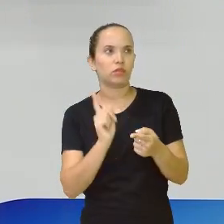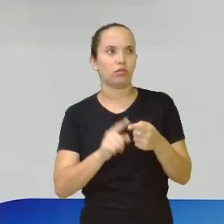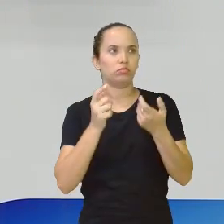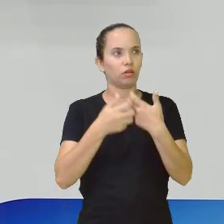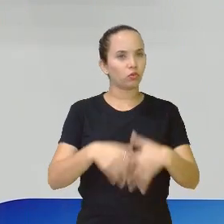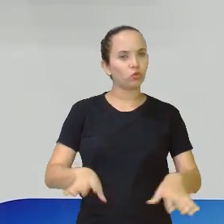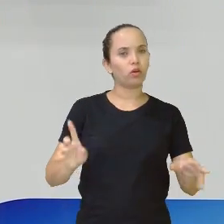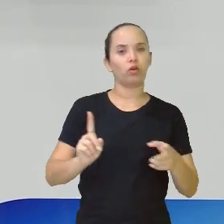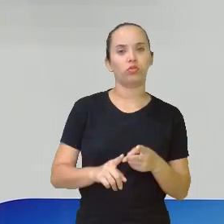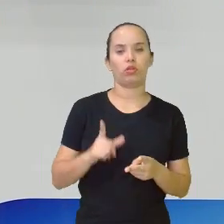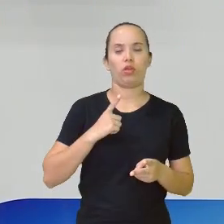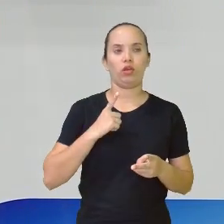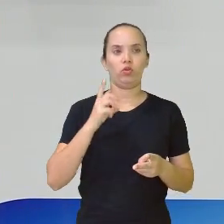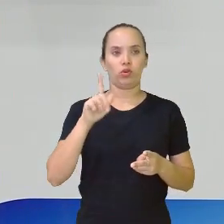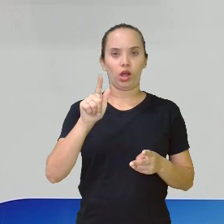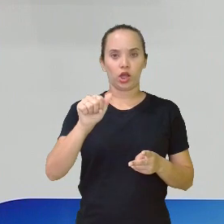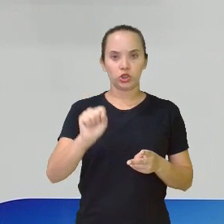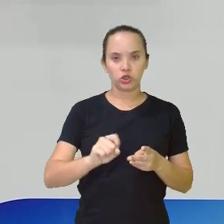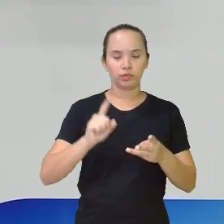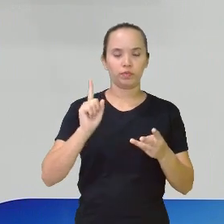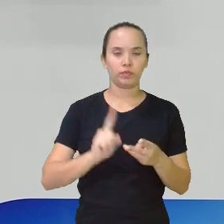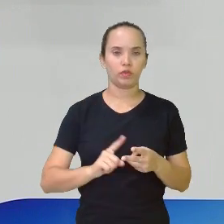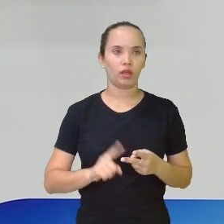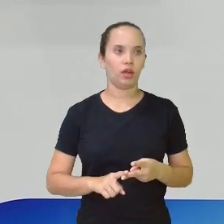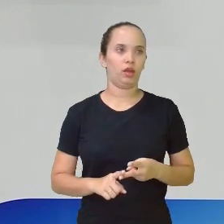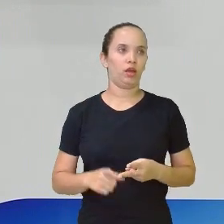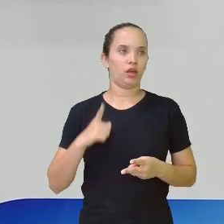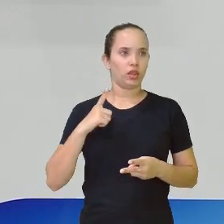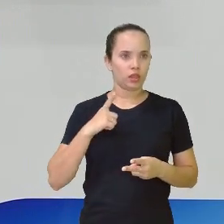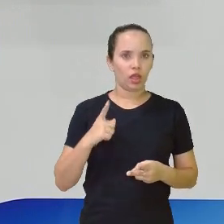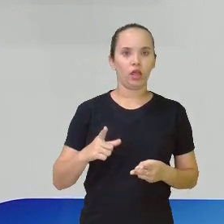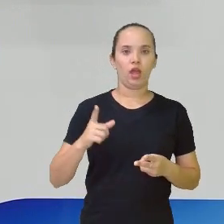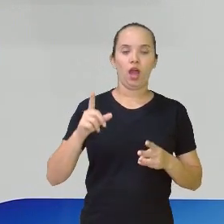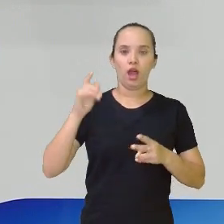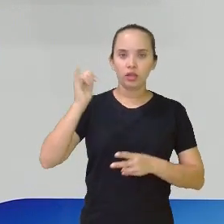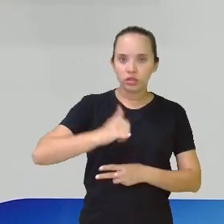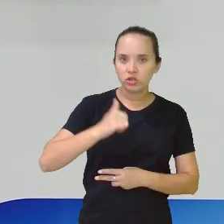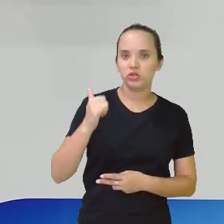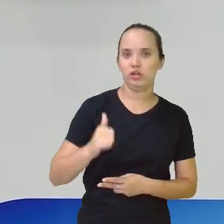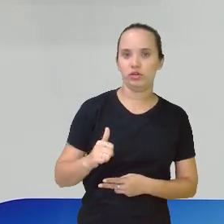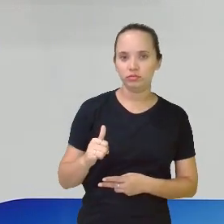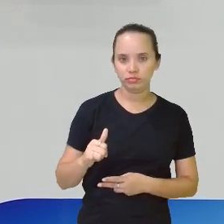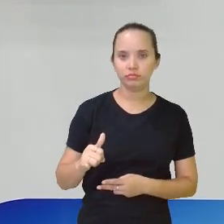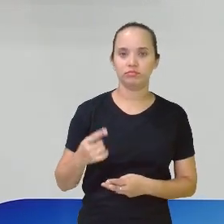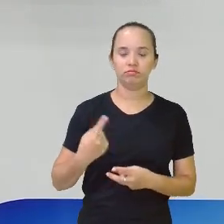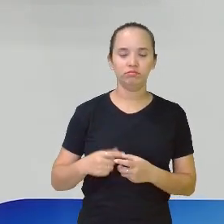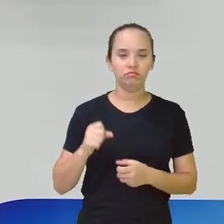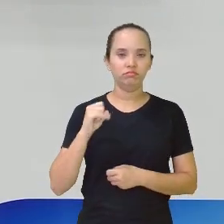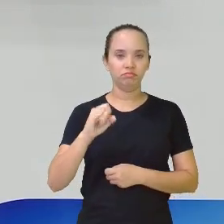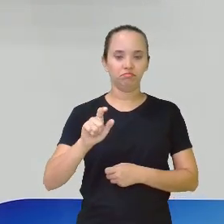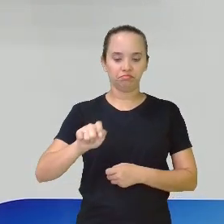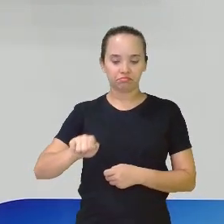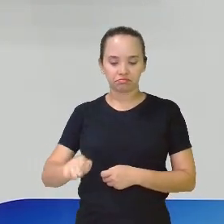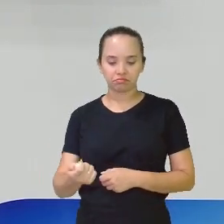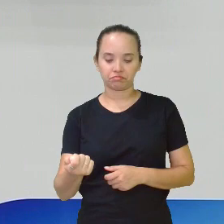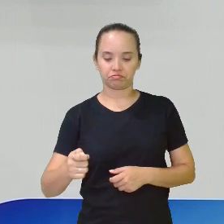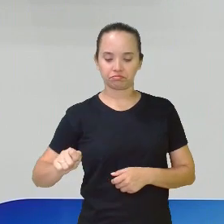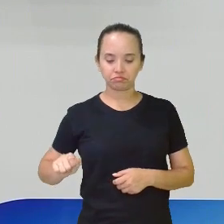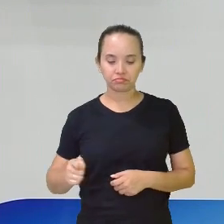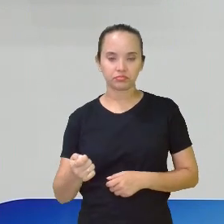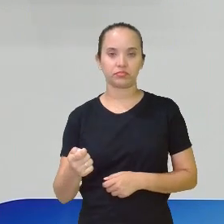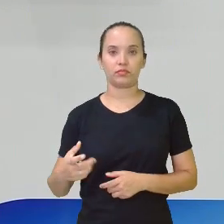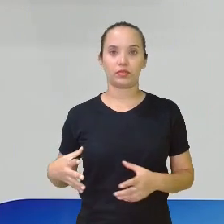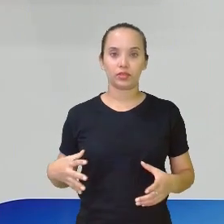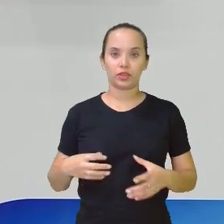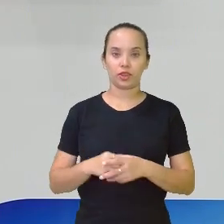tem o gás, que tem a fonte de energia. Quando a pessoa liga o carro, existem dentro do carro um mecanismo